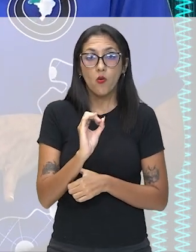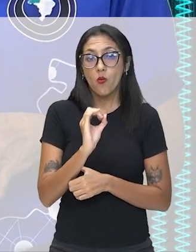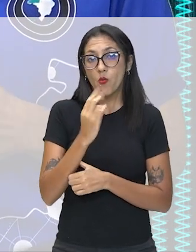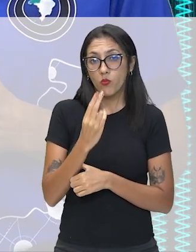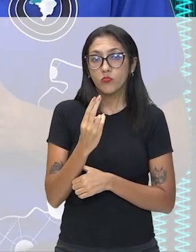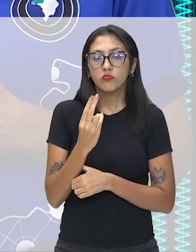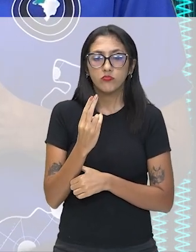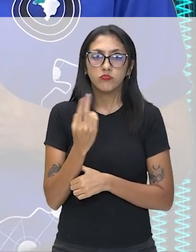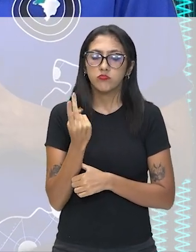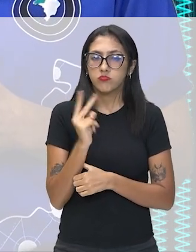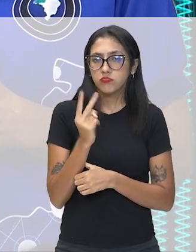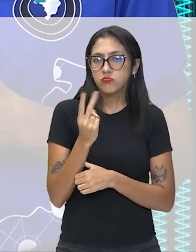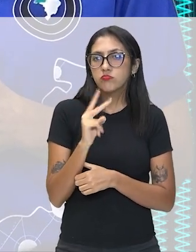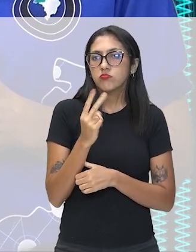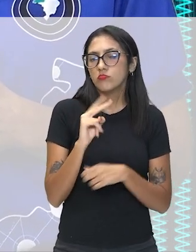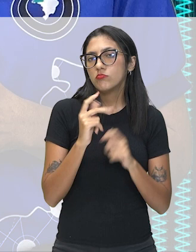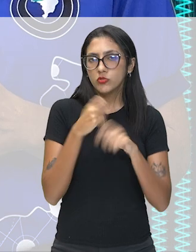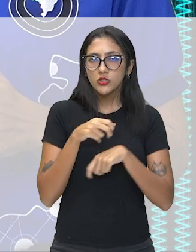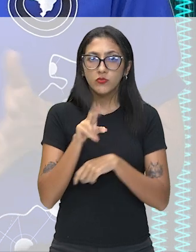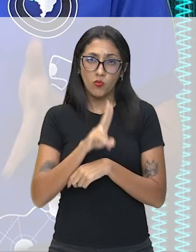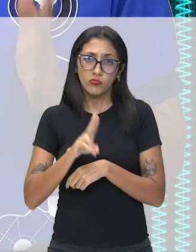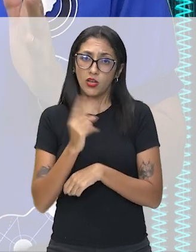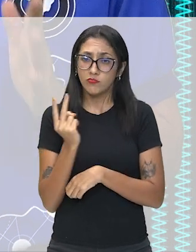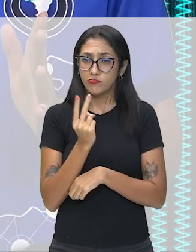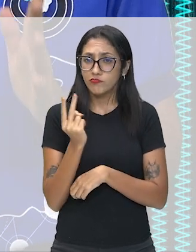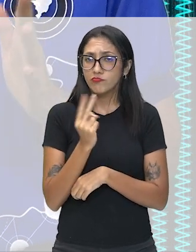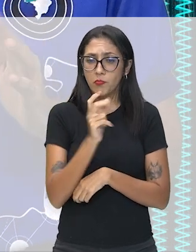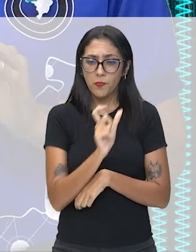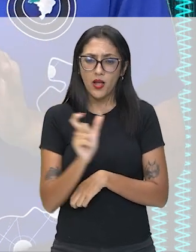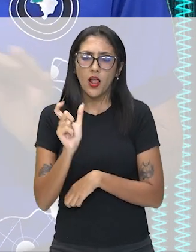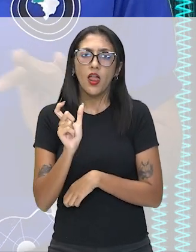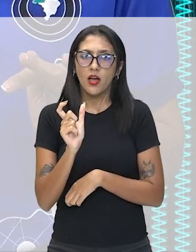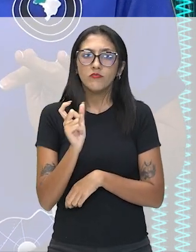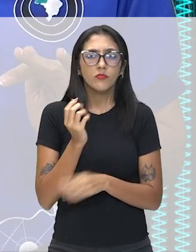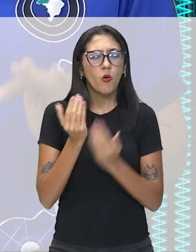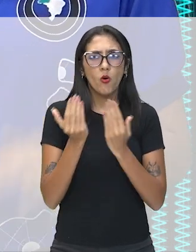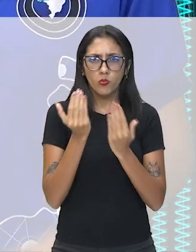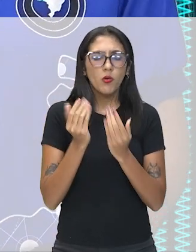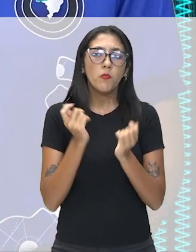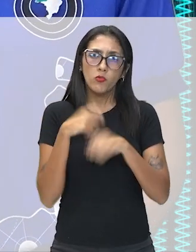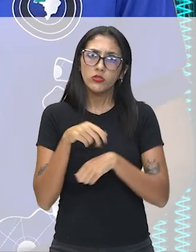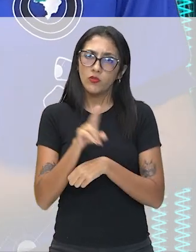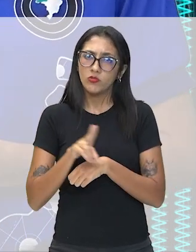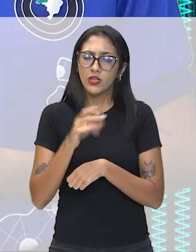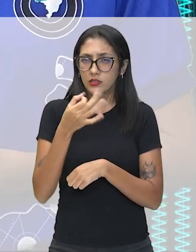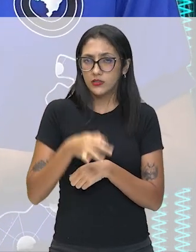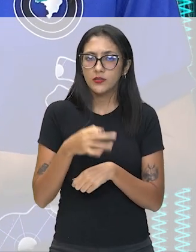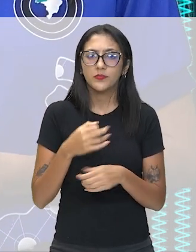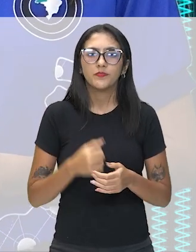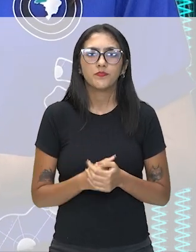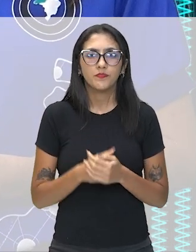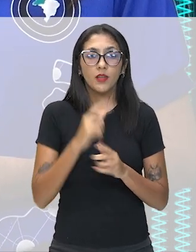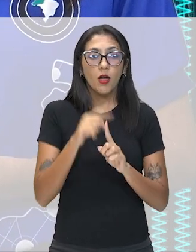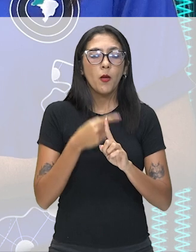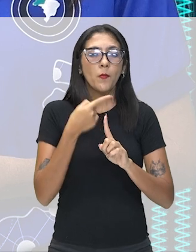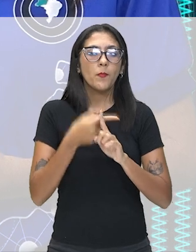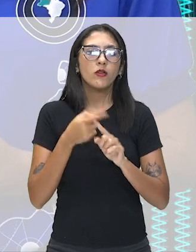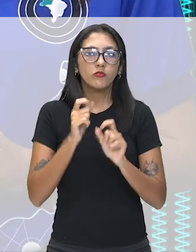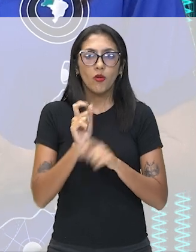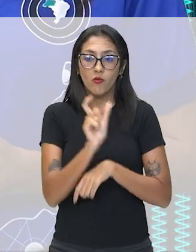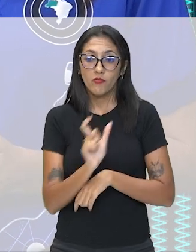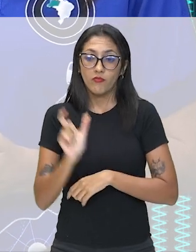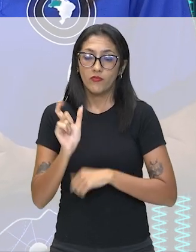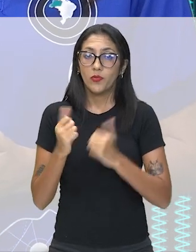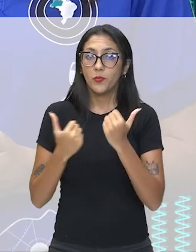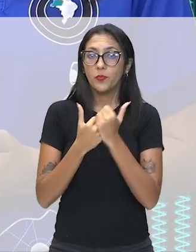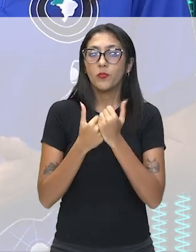Você escolhe qual que você acha melhor para utilizar. Qualquer uma que você usar está certíssimo. E em seguida, o verbo principal no